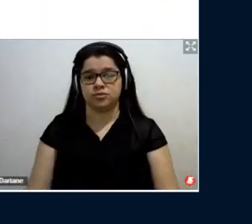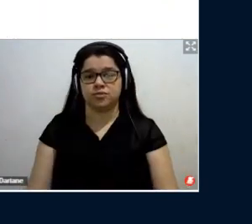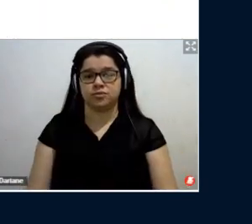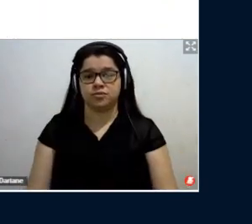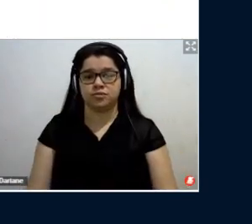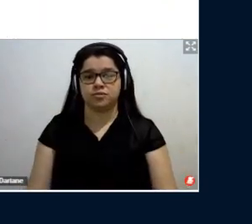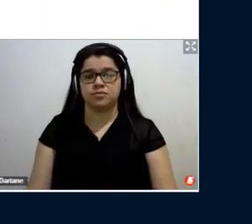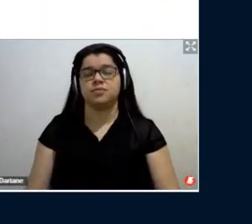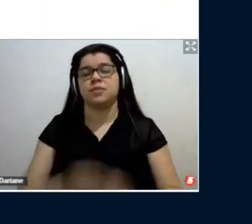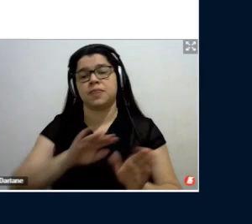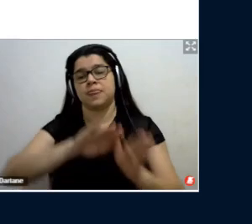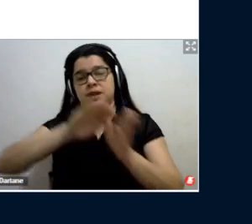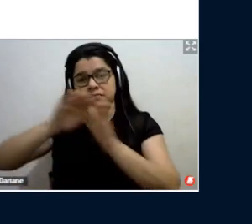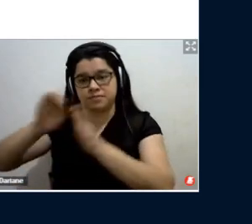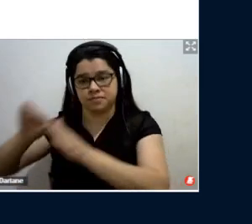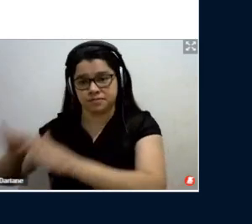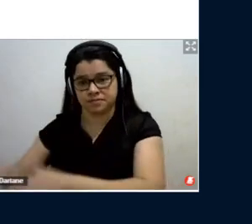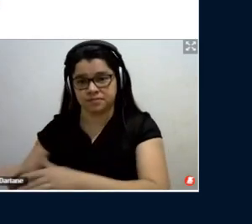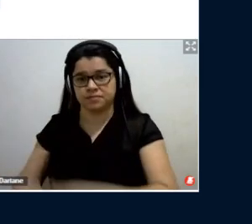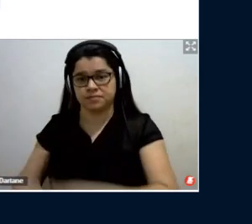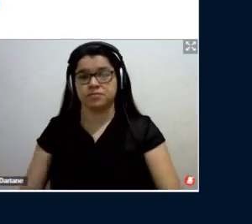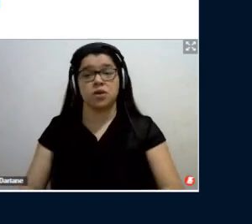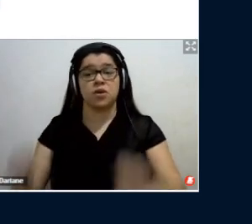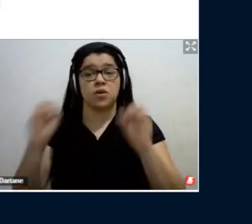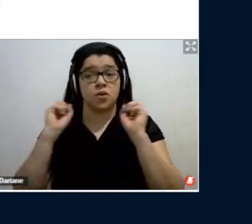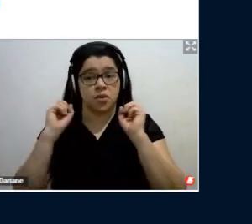Muito bem. Analisei o sujeito.